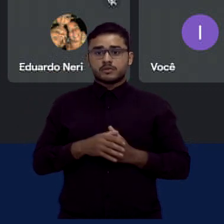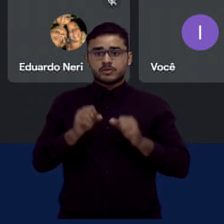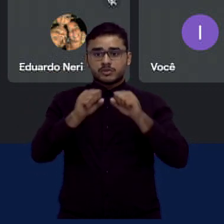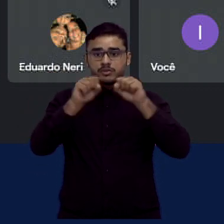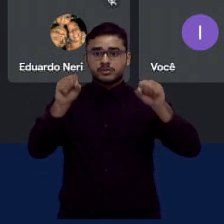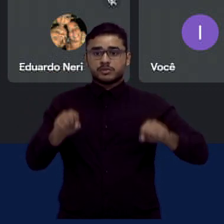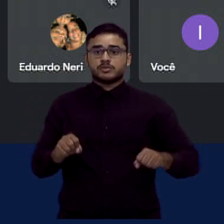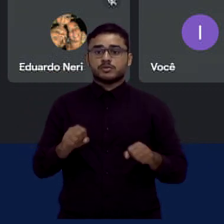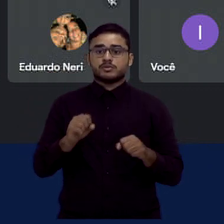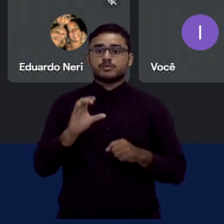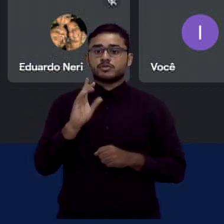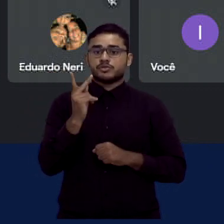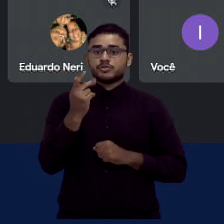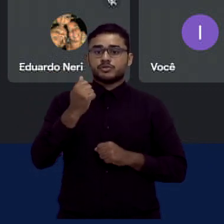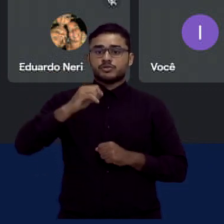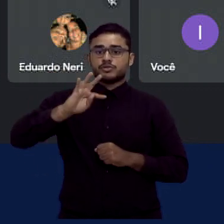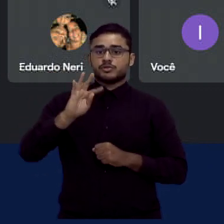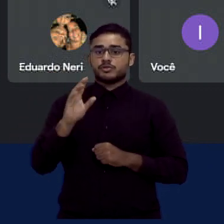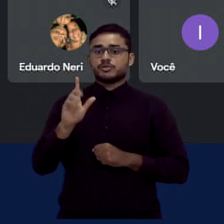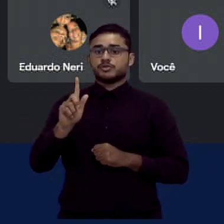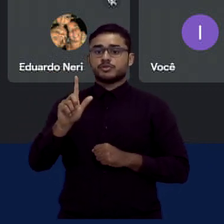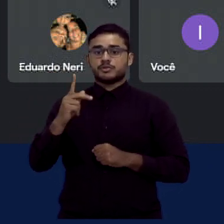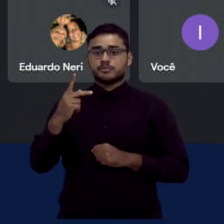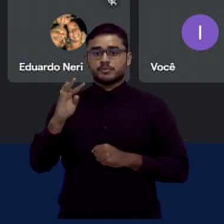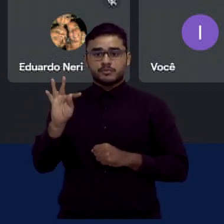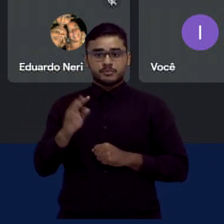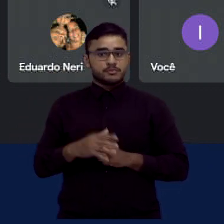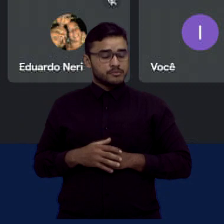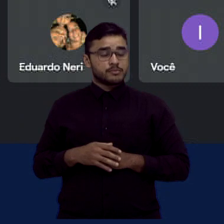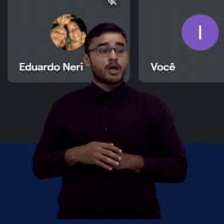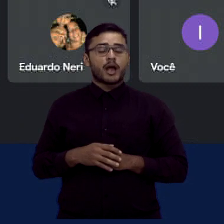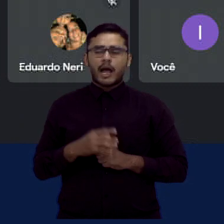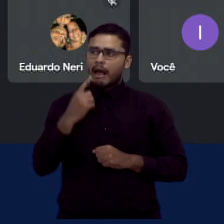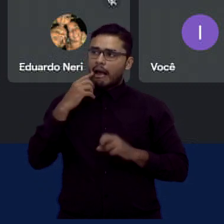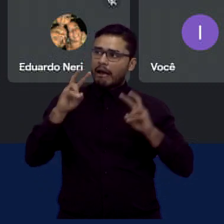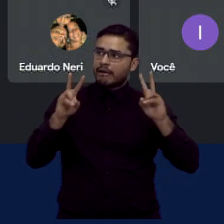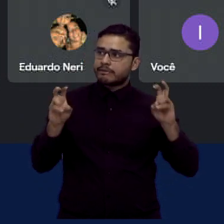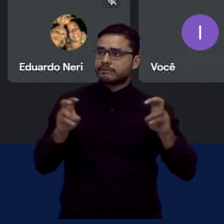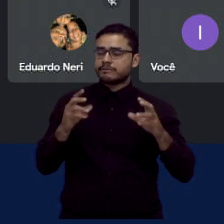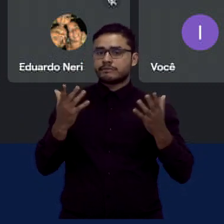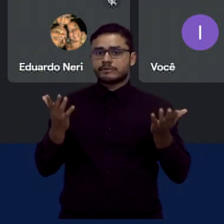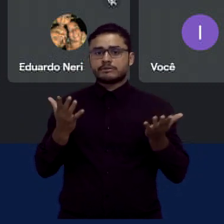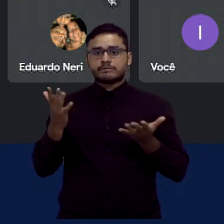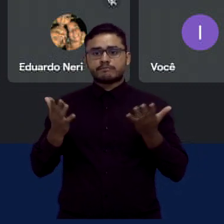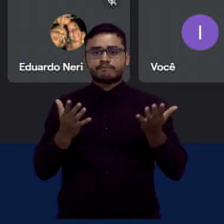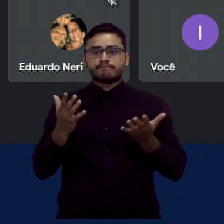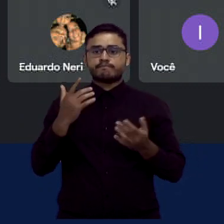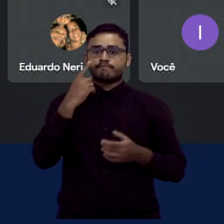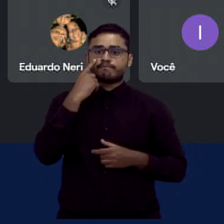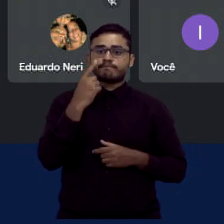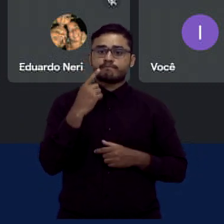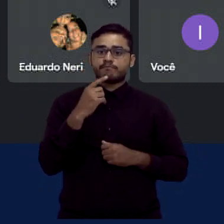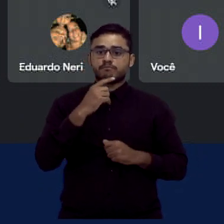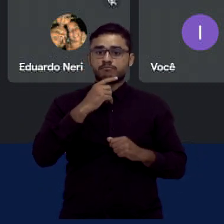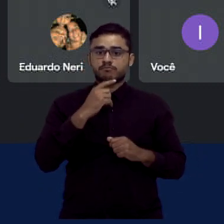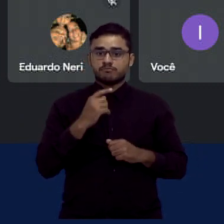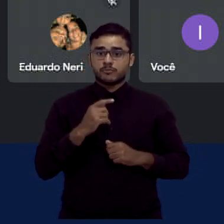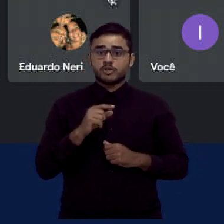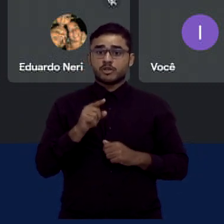questões de tecnologia muito, muito curiosas, porque eu sempre acho que elas desviam a atenção do